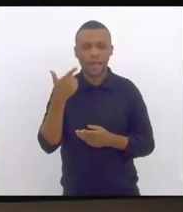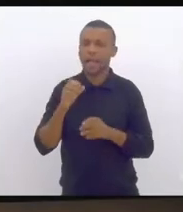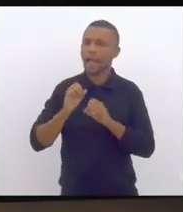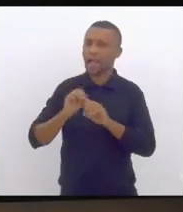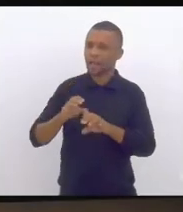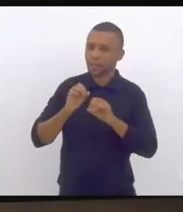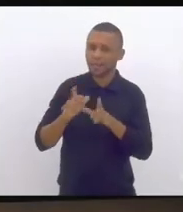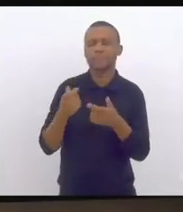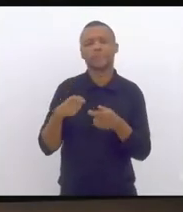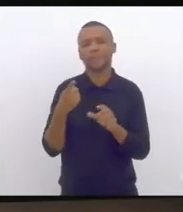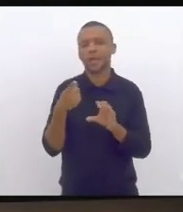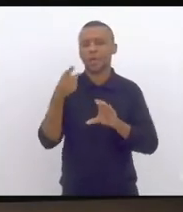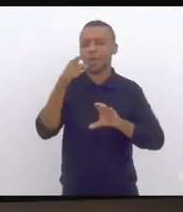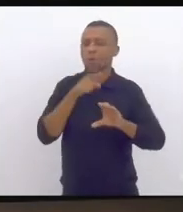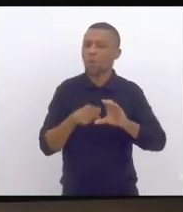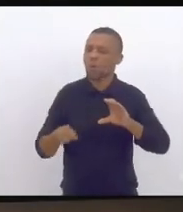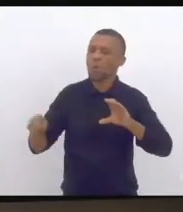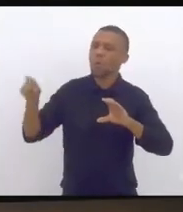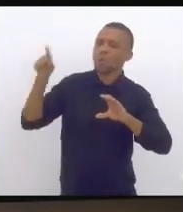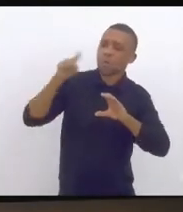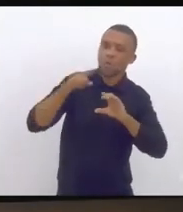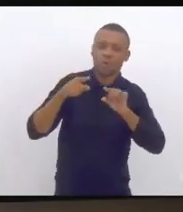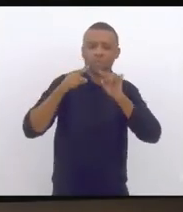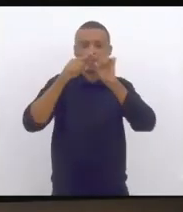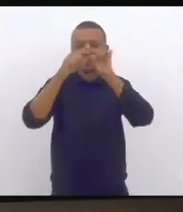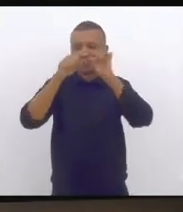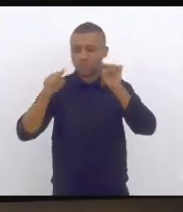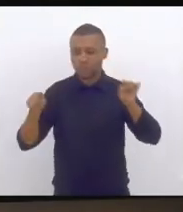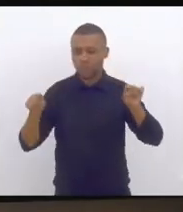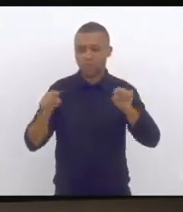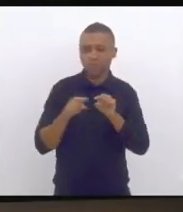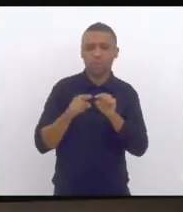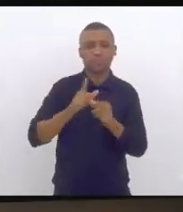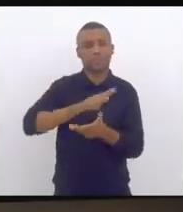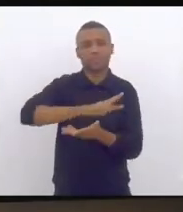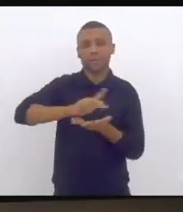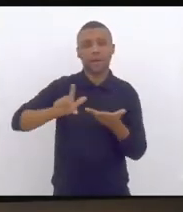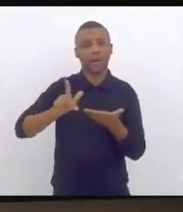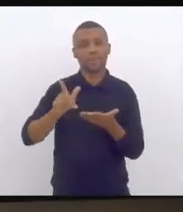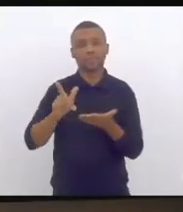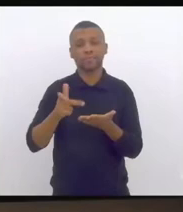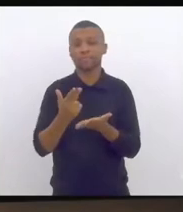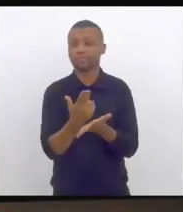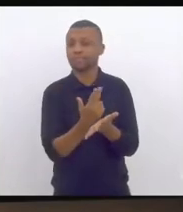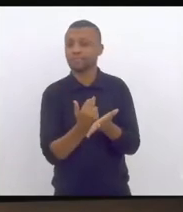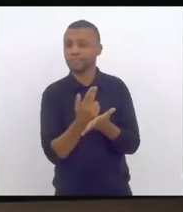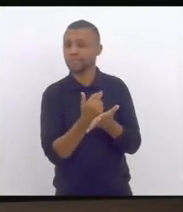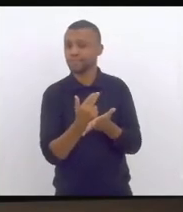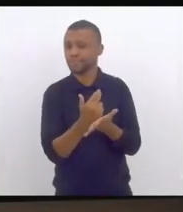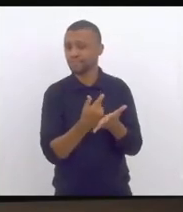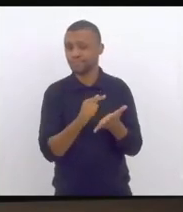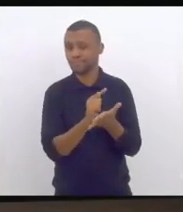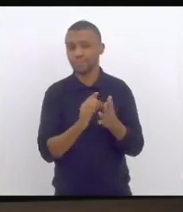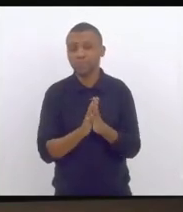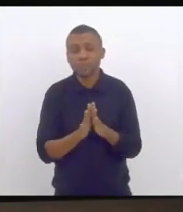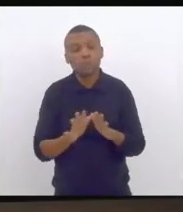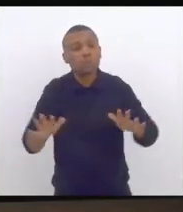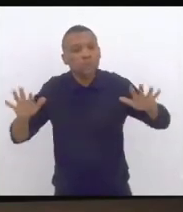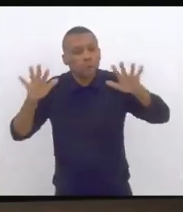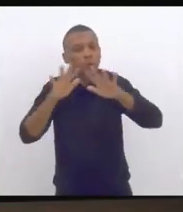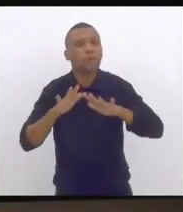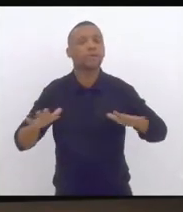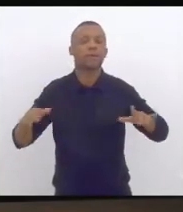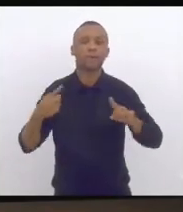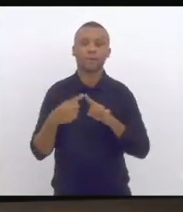que ser circular, tem que ser triangular, tem que ser a geometria toda, porque ela é, sem dúvida